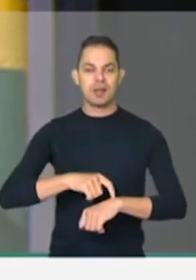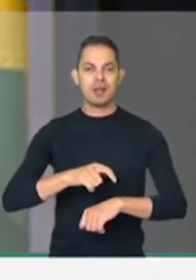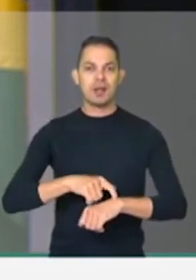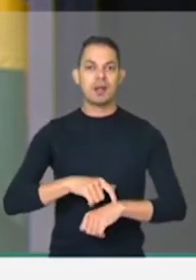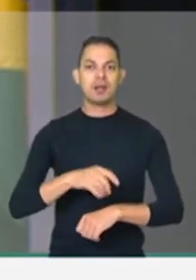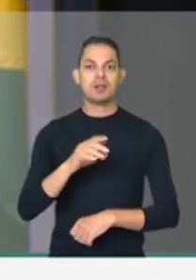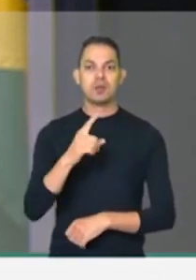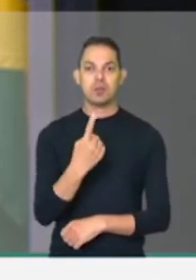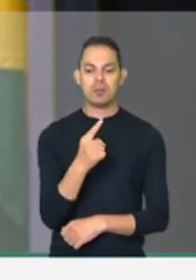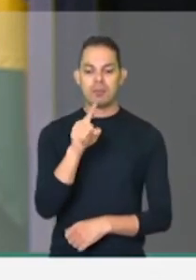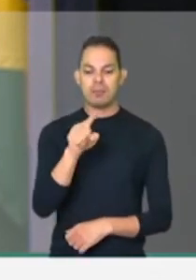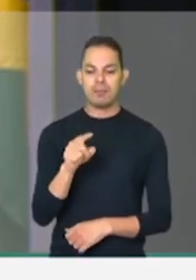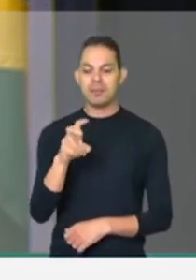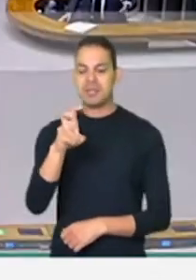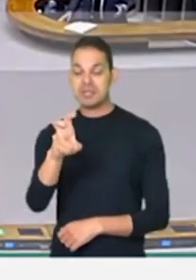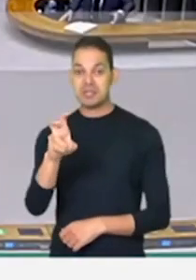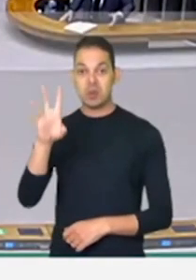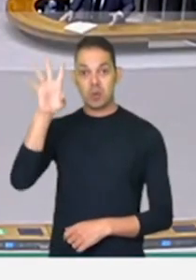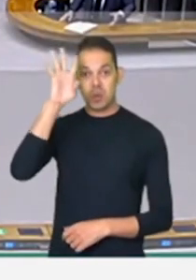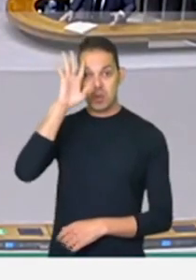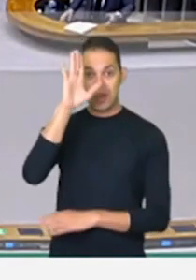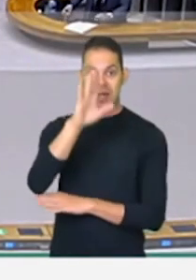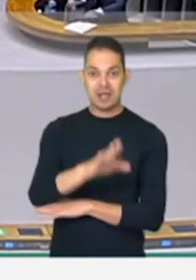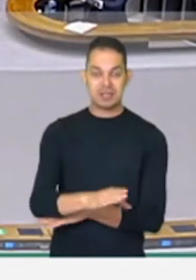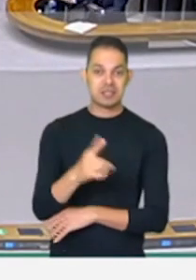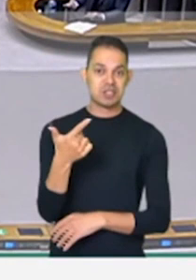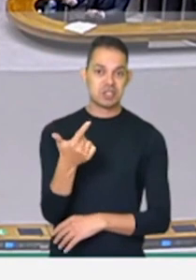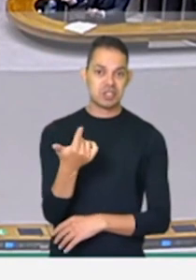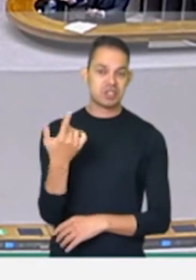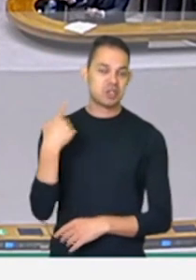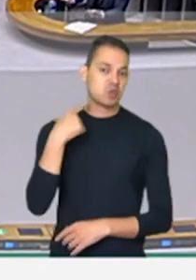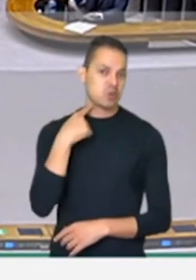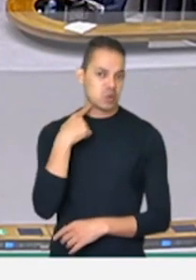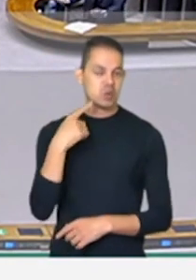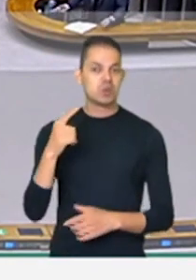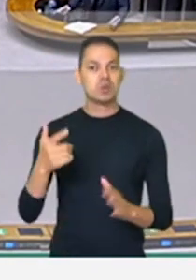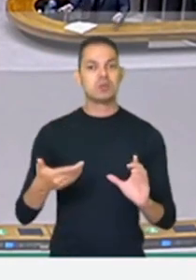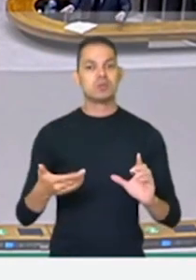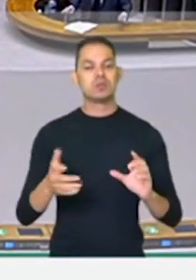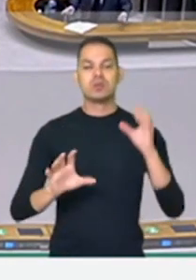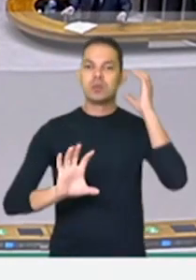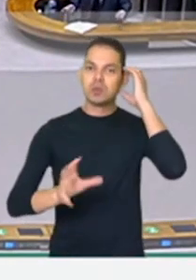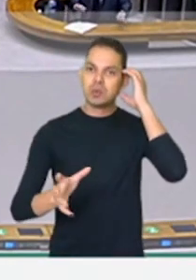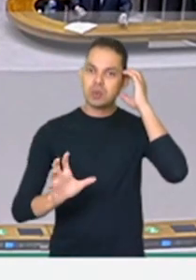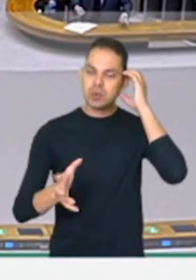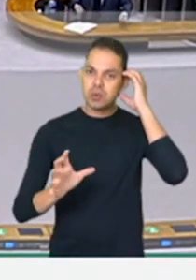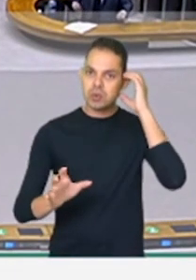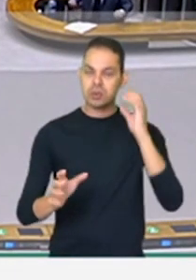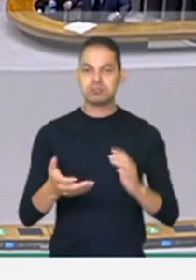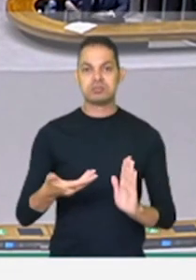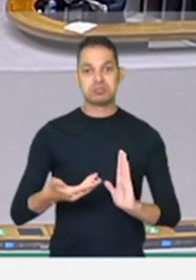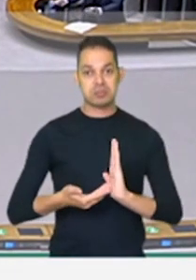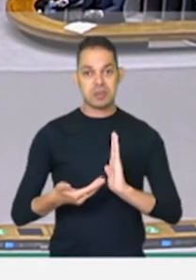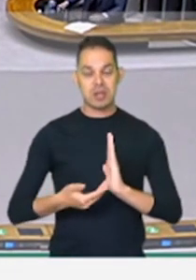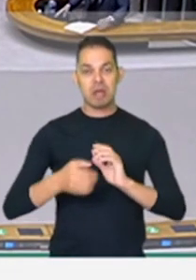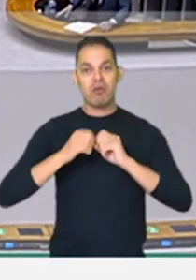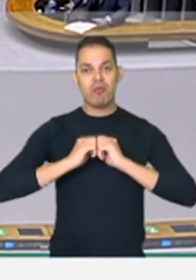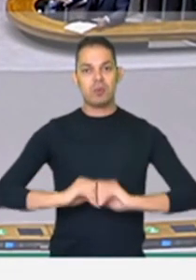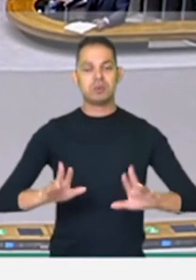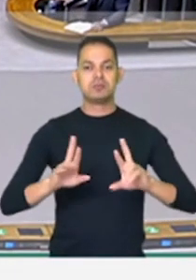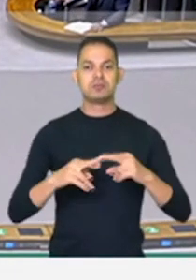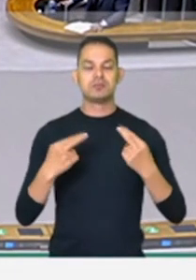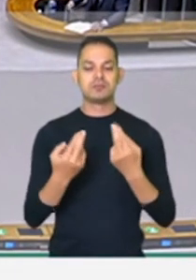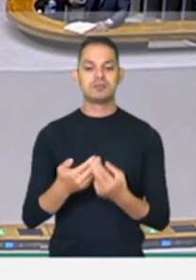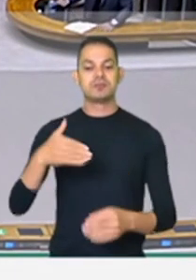teve 34 mil pessoas votando não teve auditoria não divulgou antecipadamente só